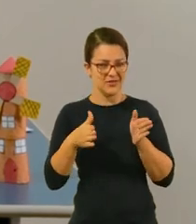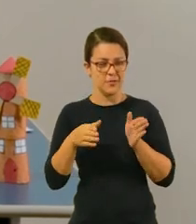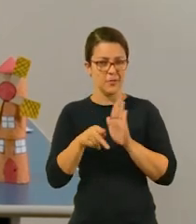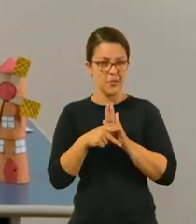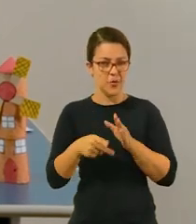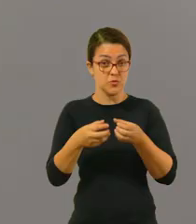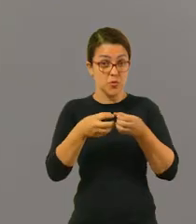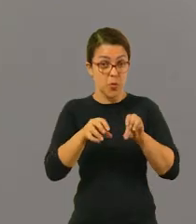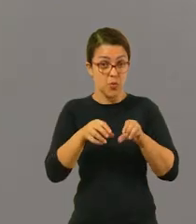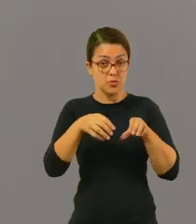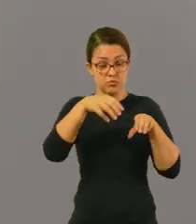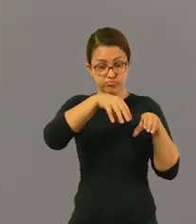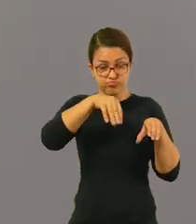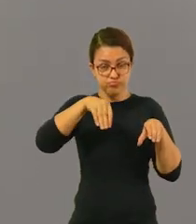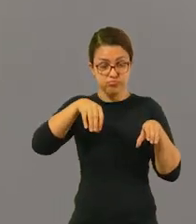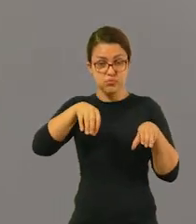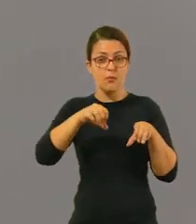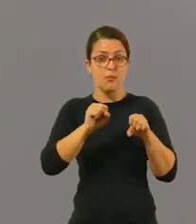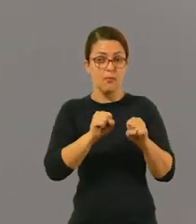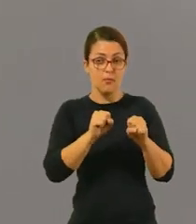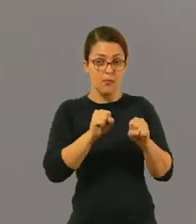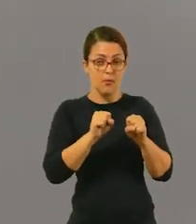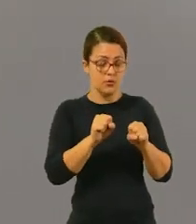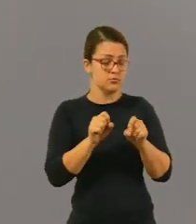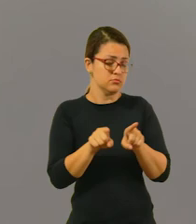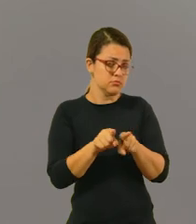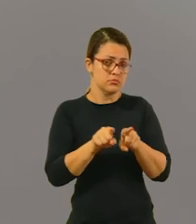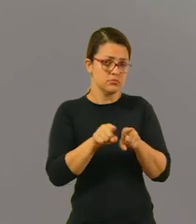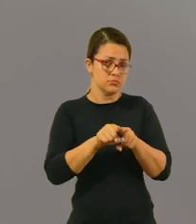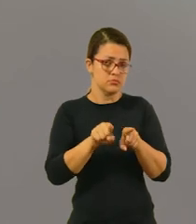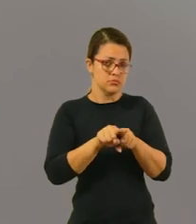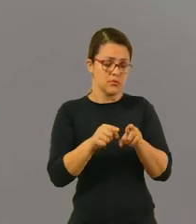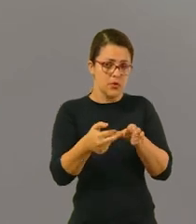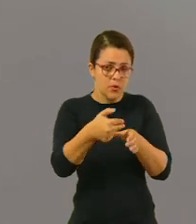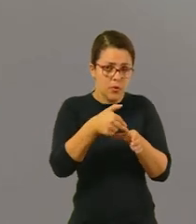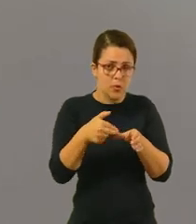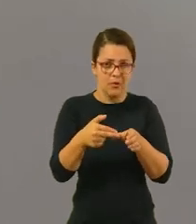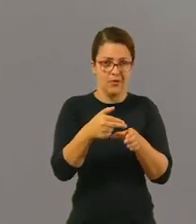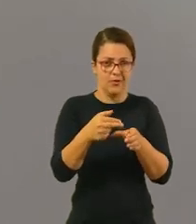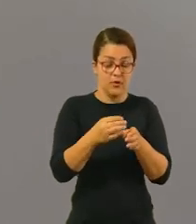recortar, pintar e colocar em cima do telhadinho